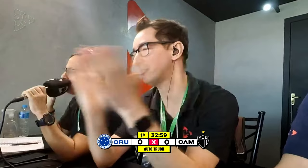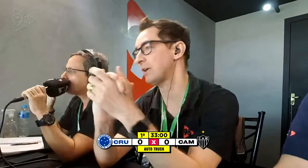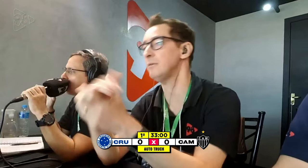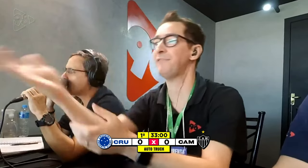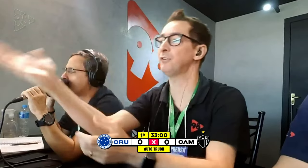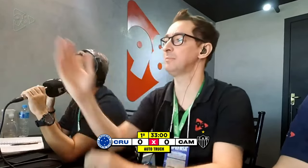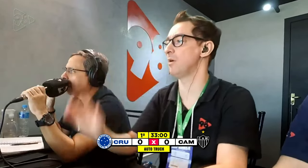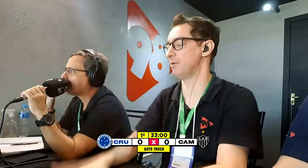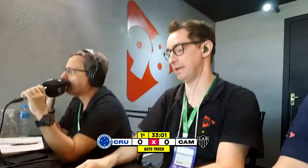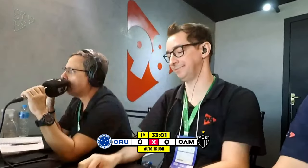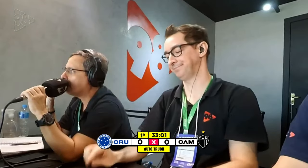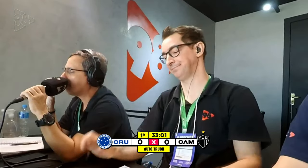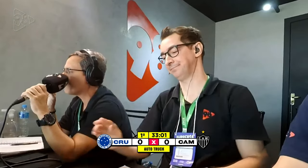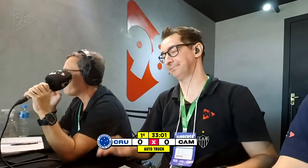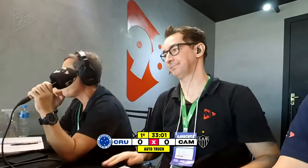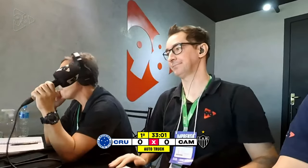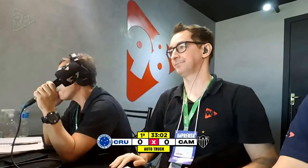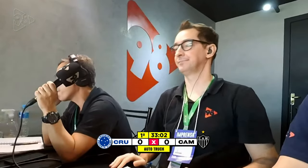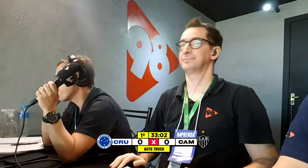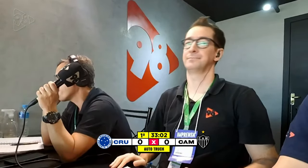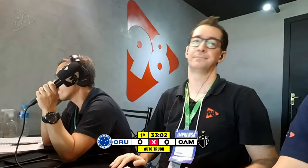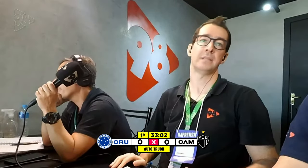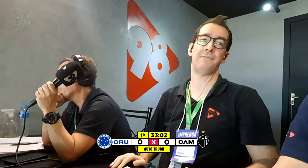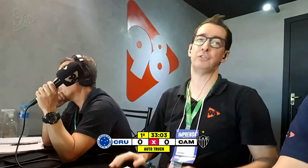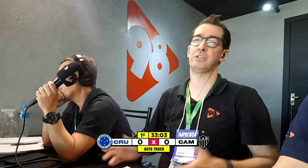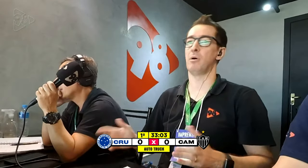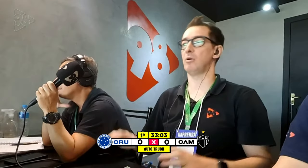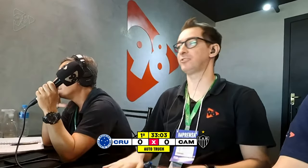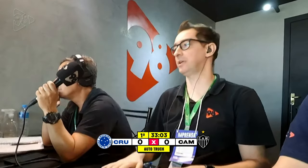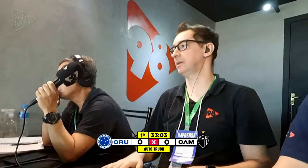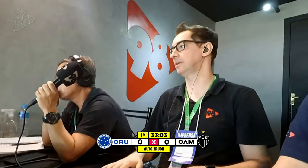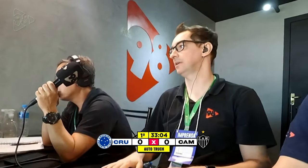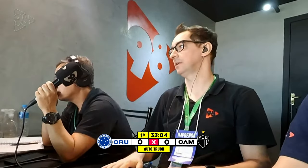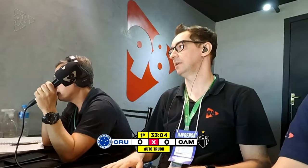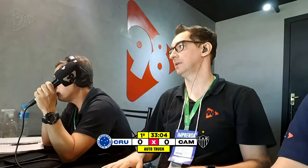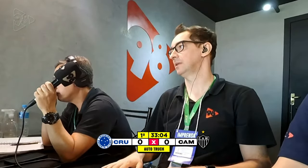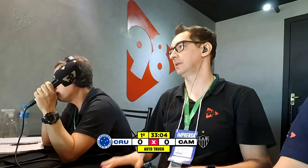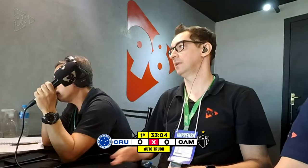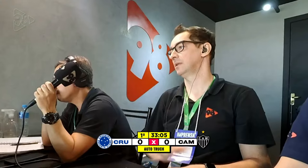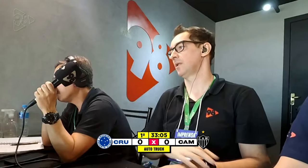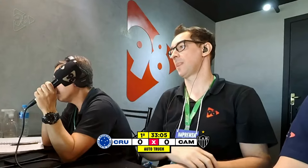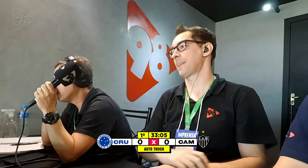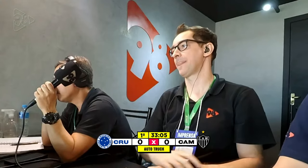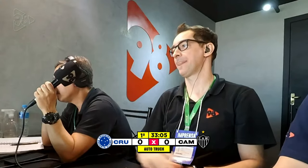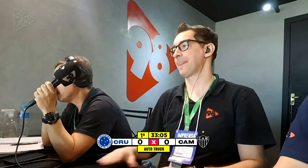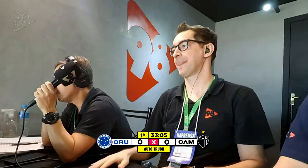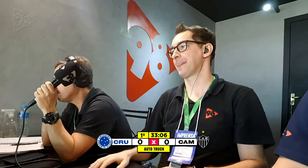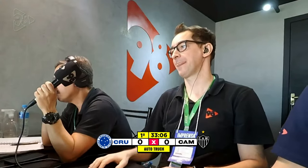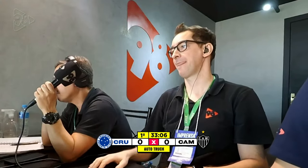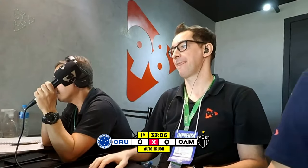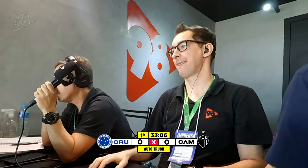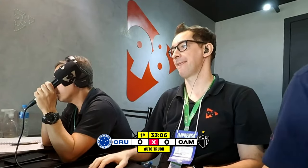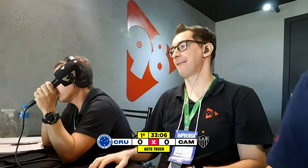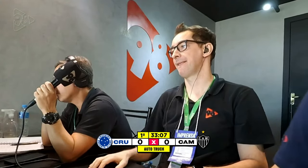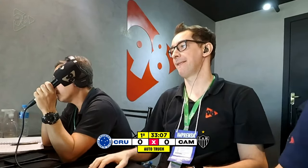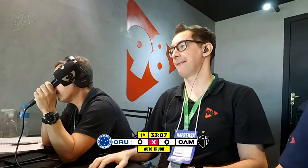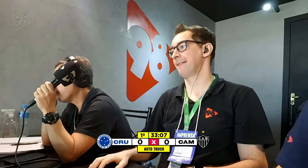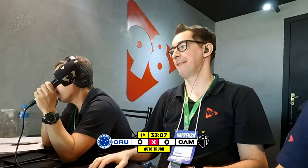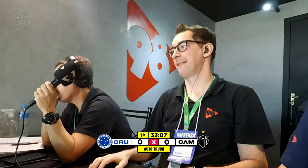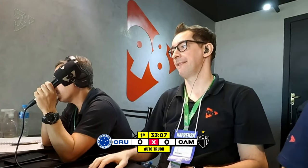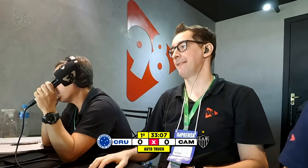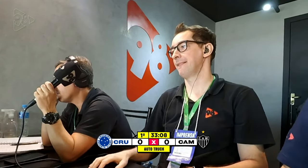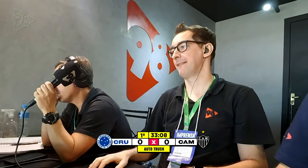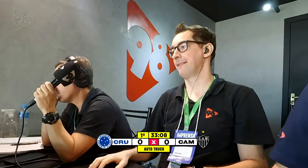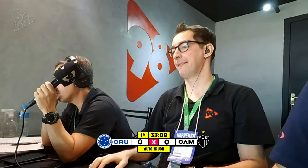apenas tiro de meta Guinho forte demais a tentativa aqui de esticada na ponta direita correu bastante o tá até